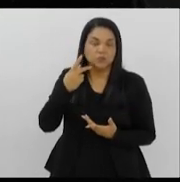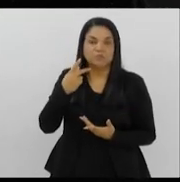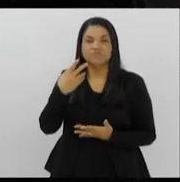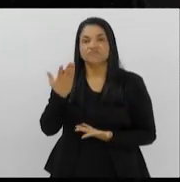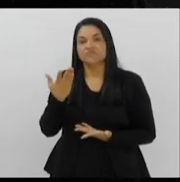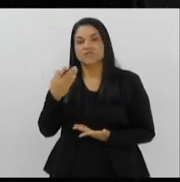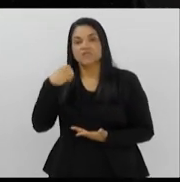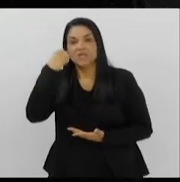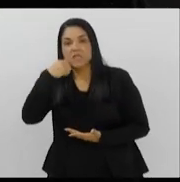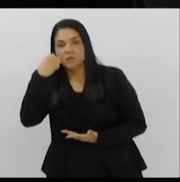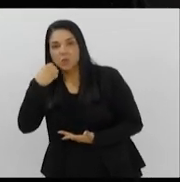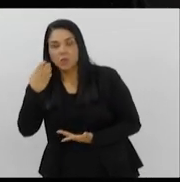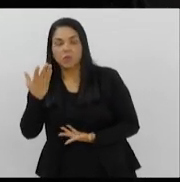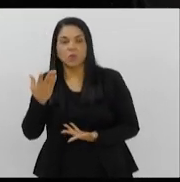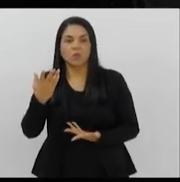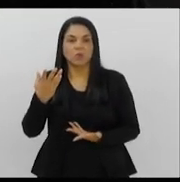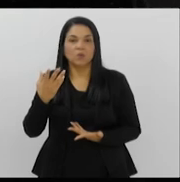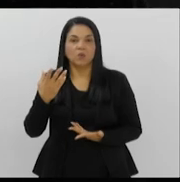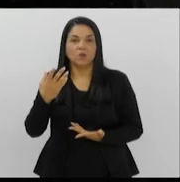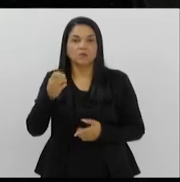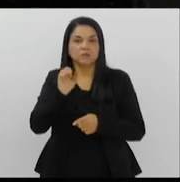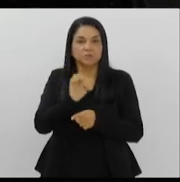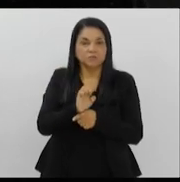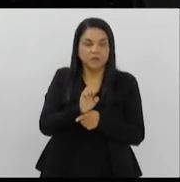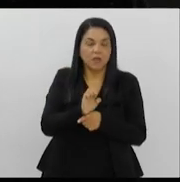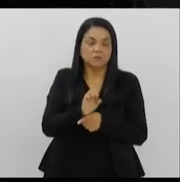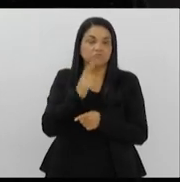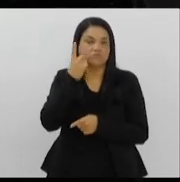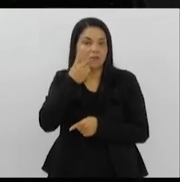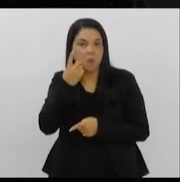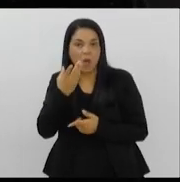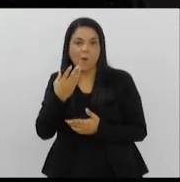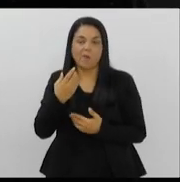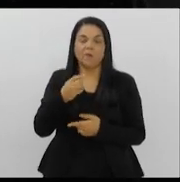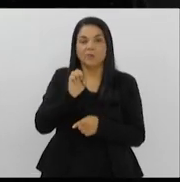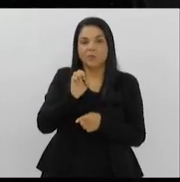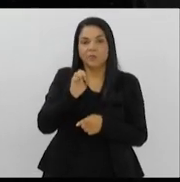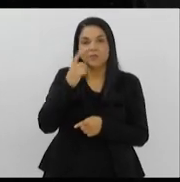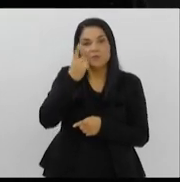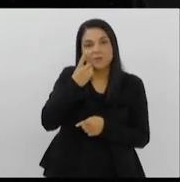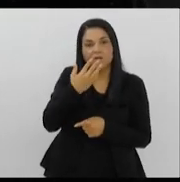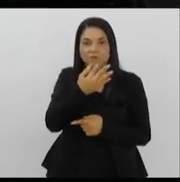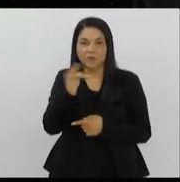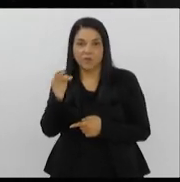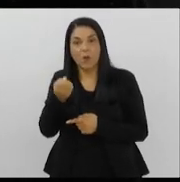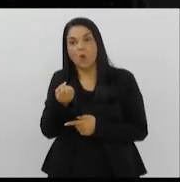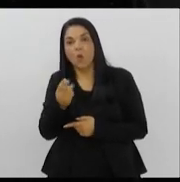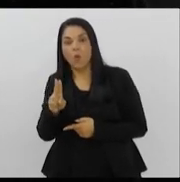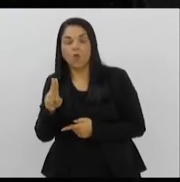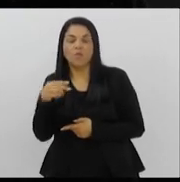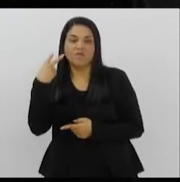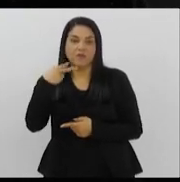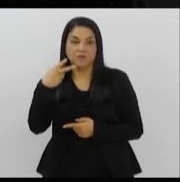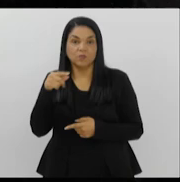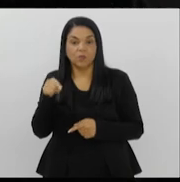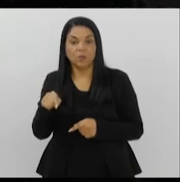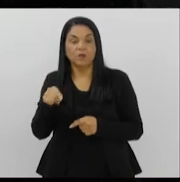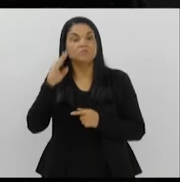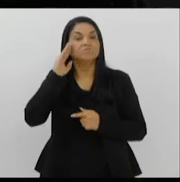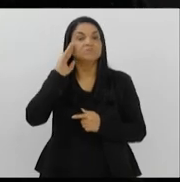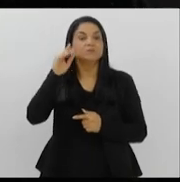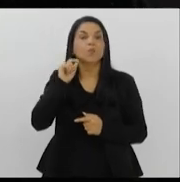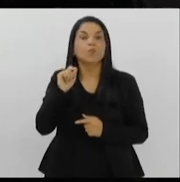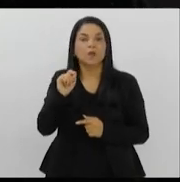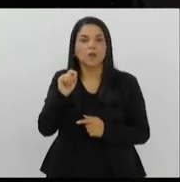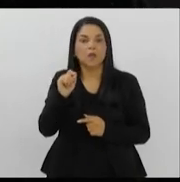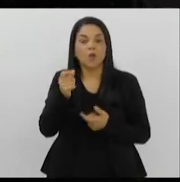Por quê? A função precípua, não só, mas a precípua de um parlamento é fazer o controle